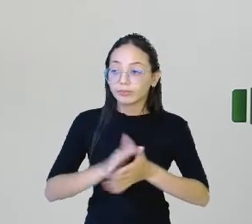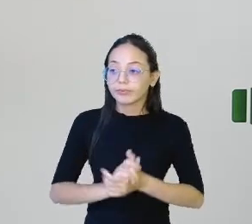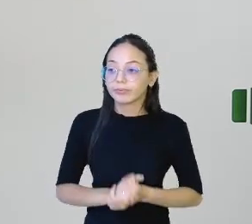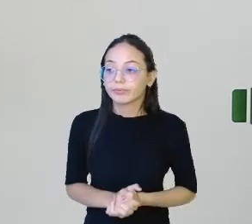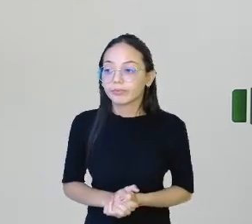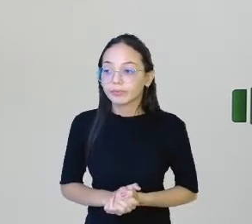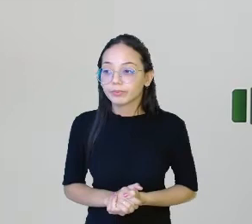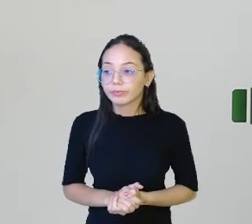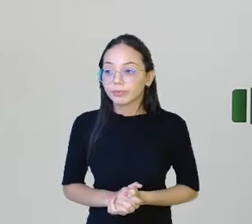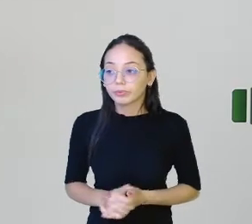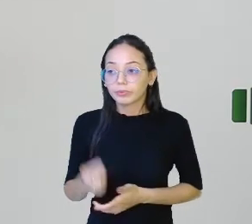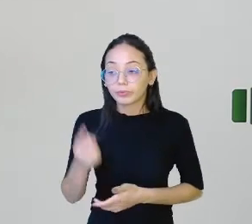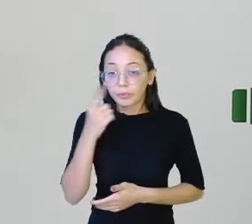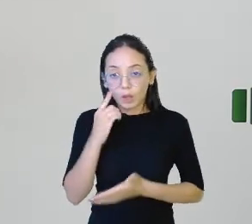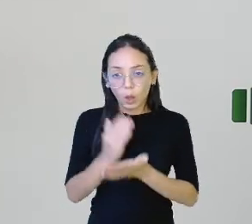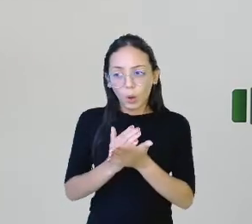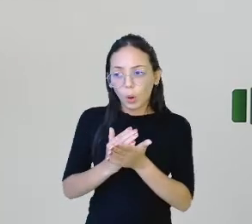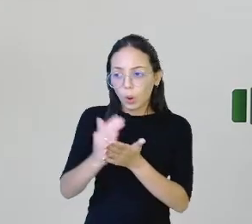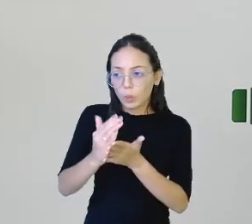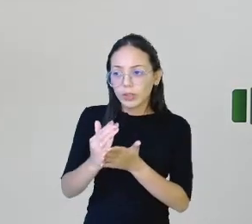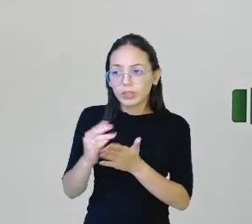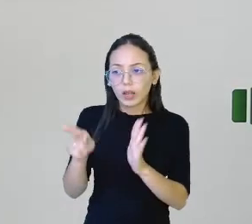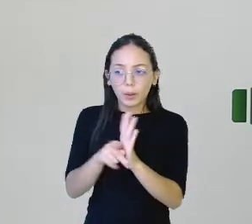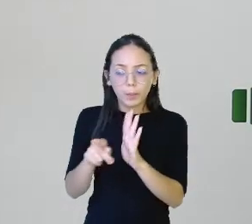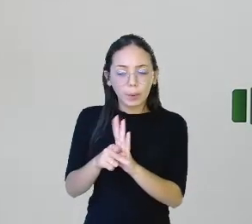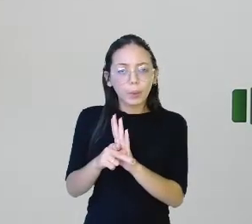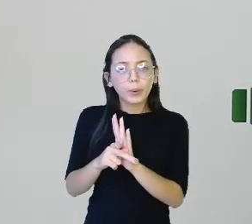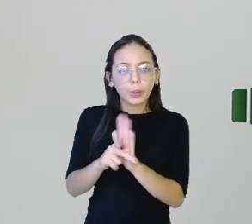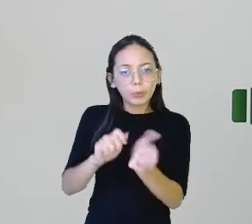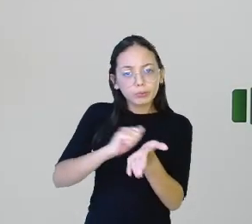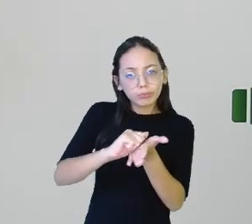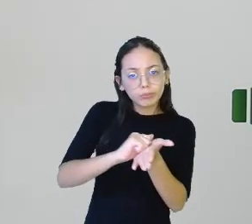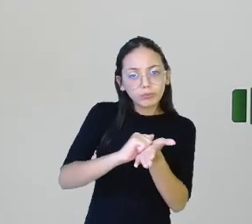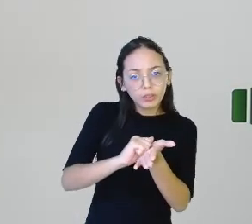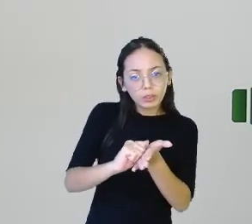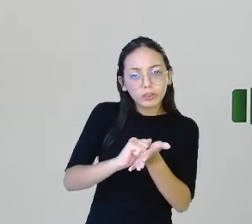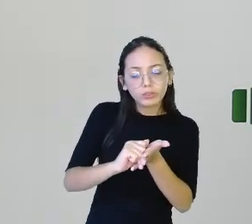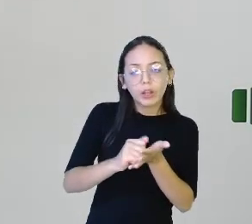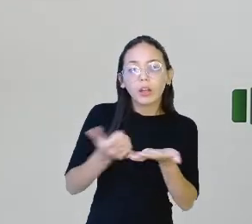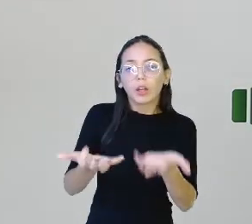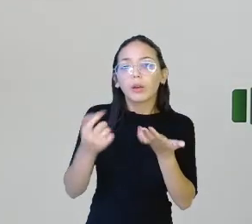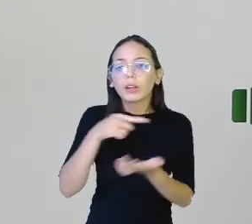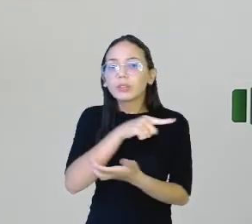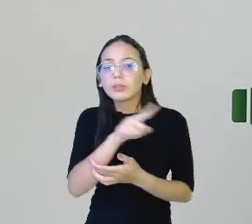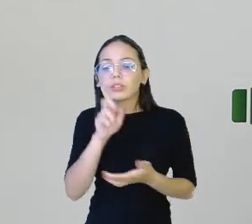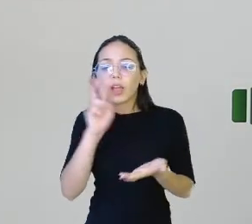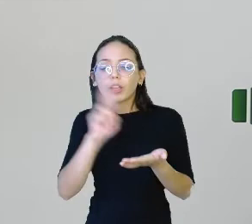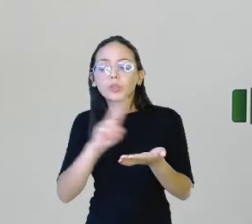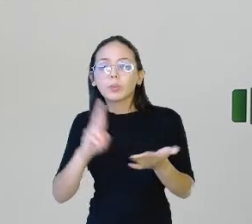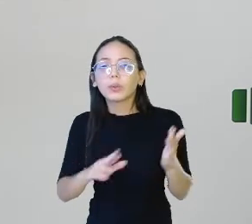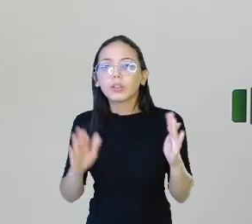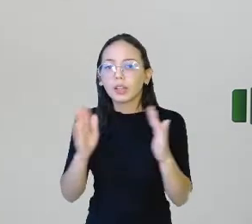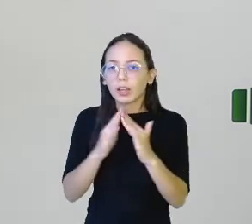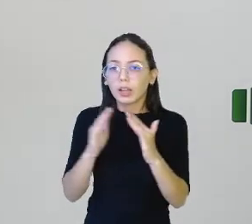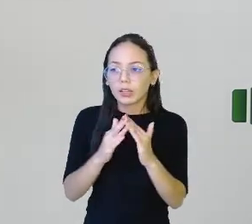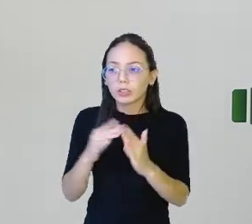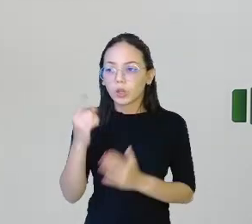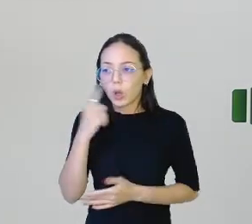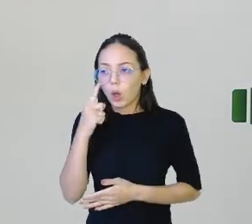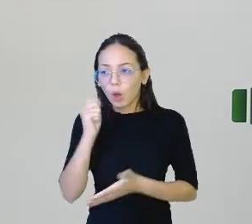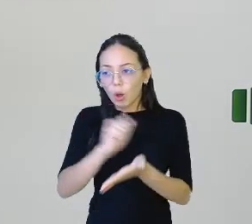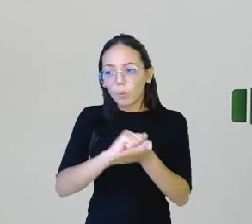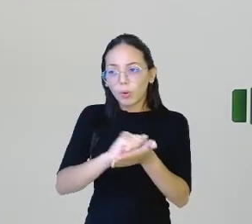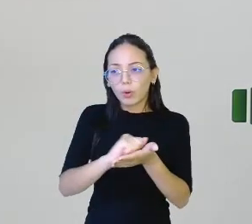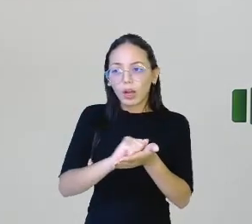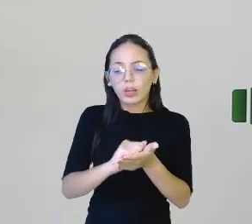vamos começar pela borracha. Eu já fiz as marcações, quero que você faça aí em casa também. Você vai pegar a sua borrachinha, pode